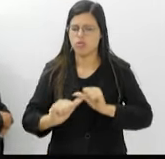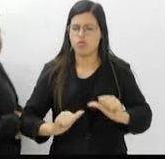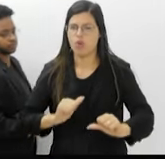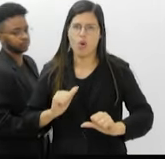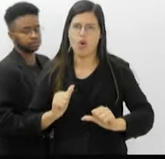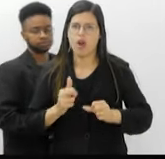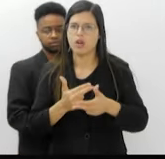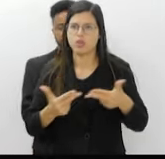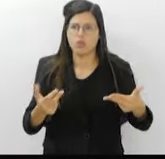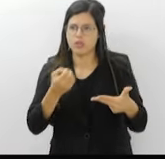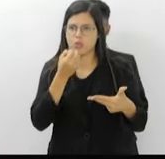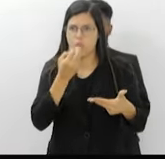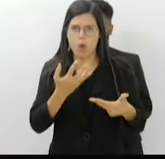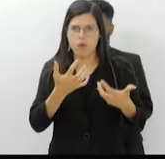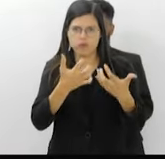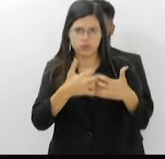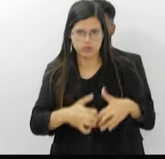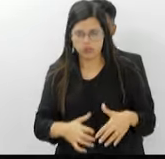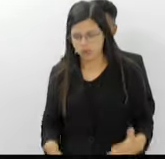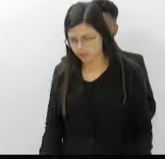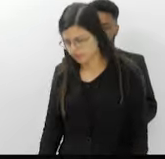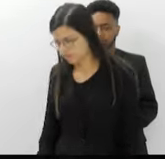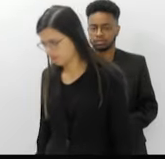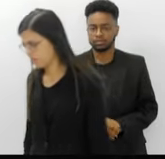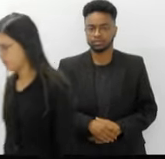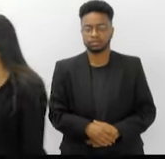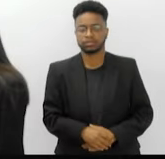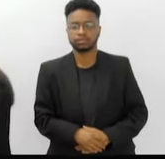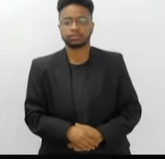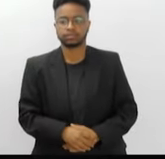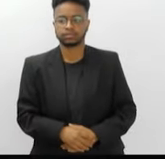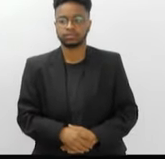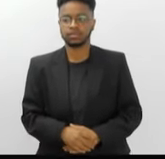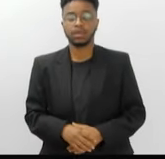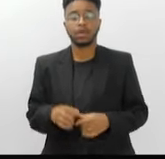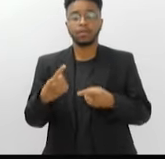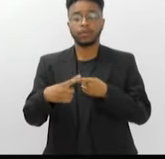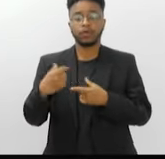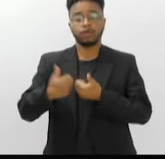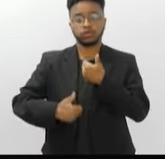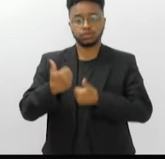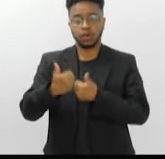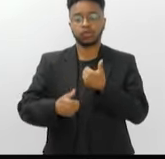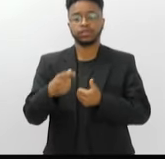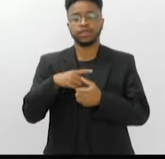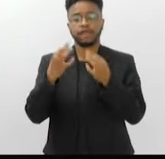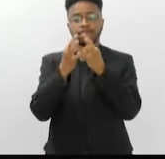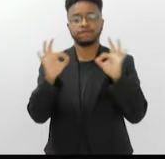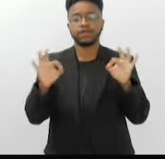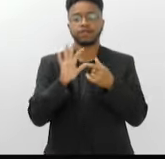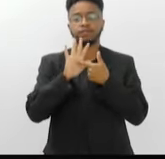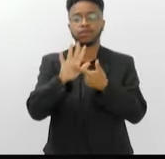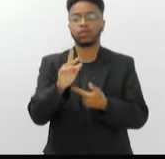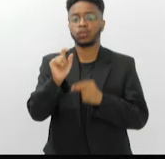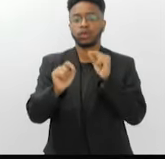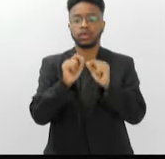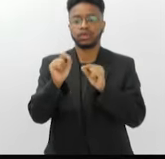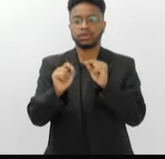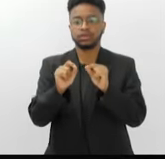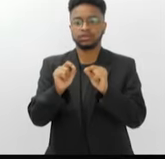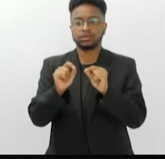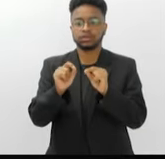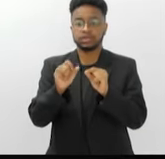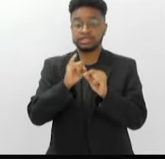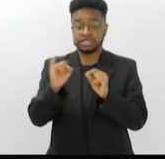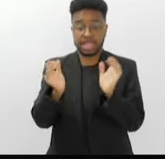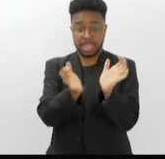que está dando certo. Né? Tem no futebol um lema, né, que diz assim, não